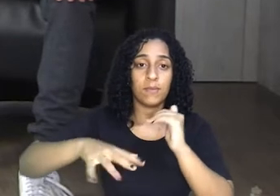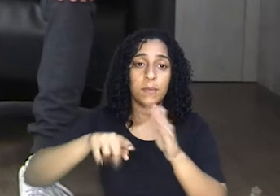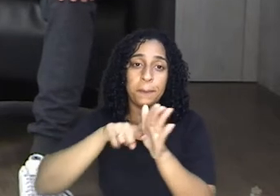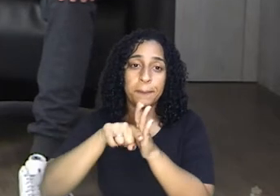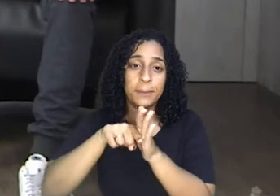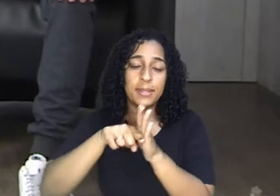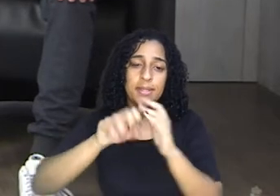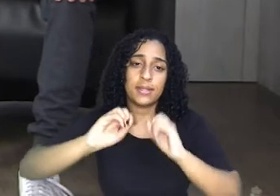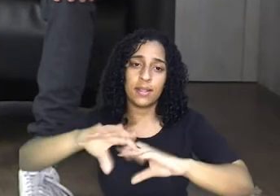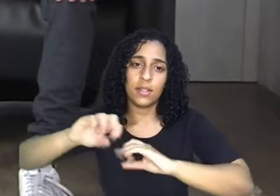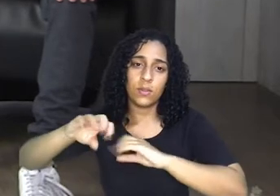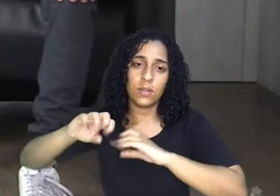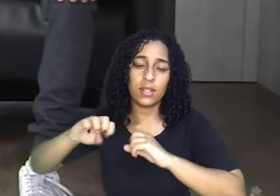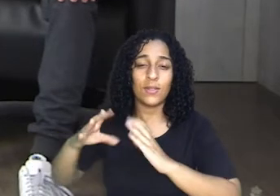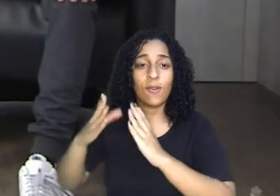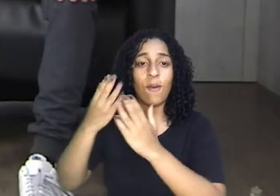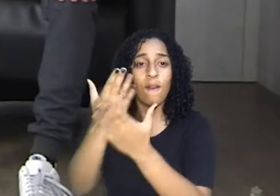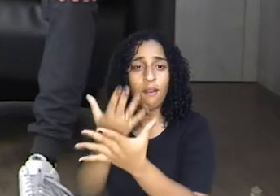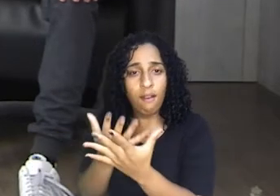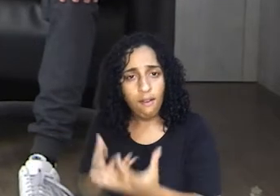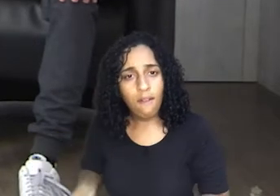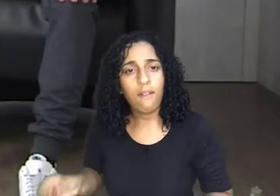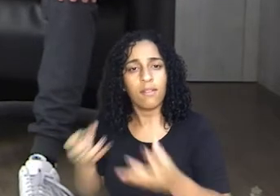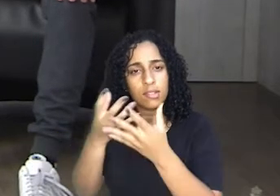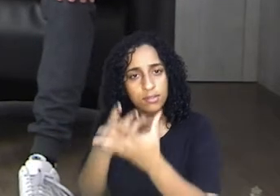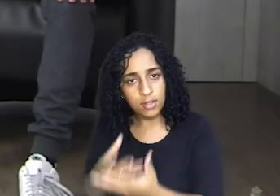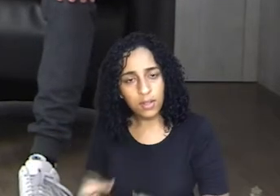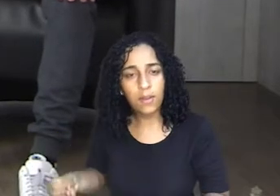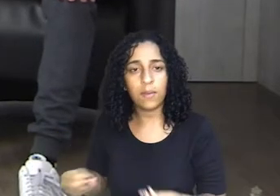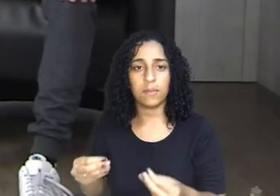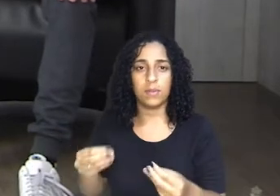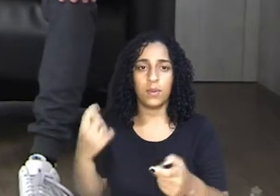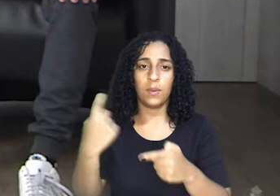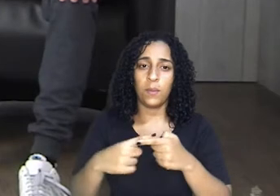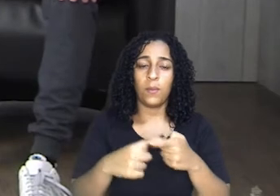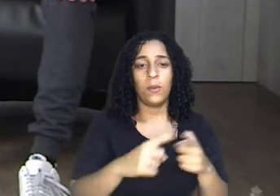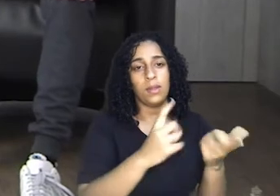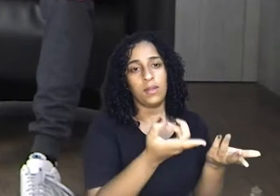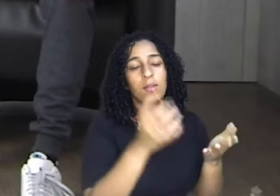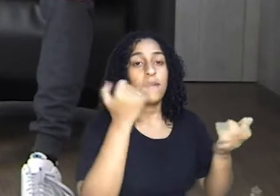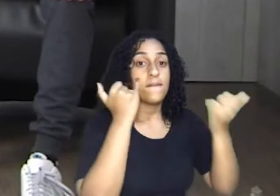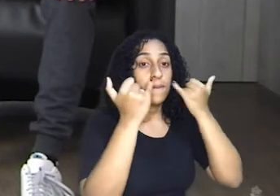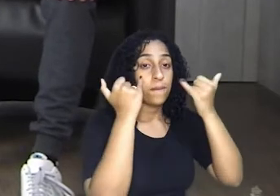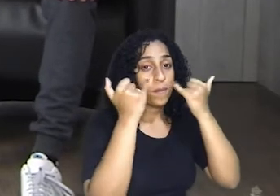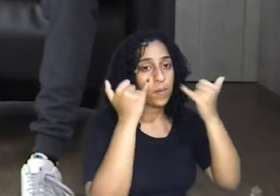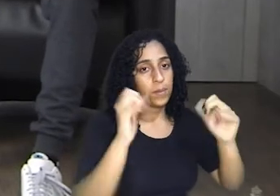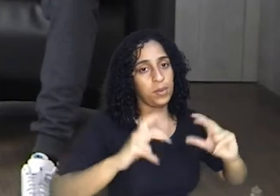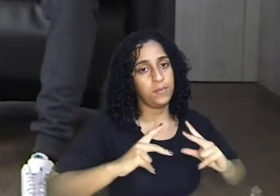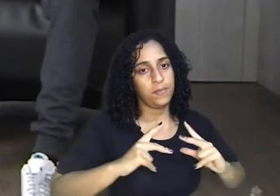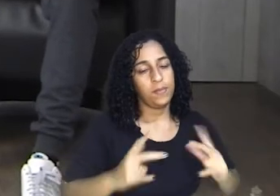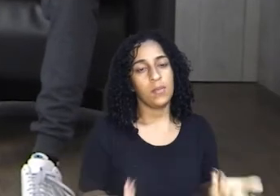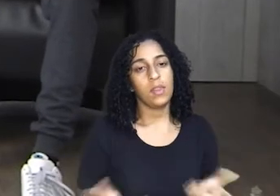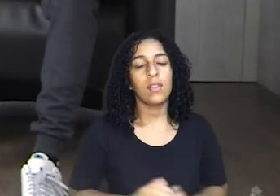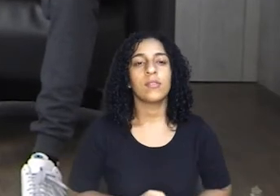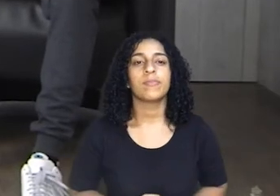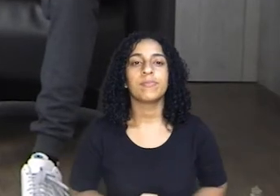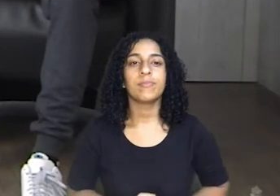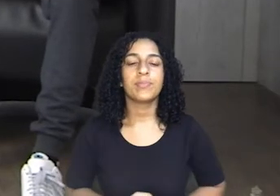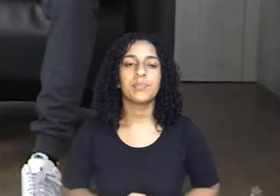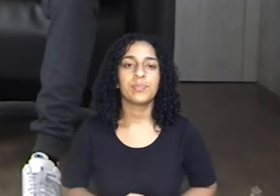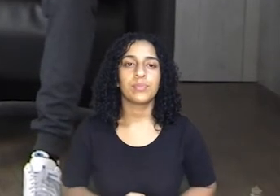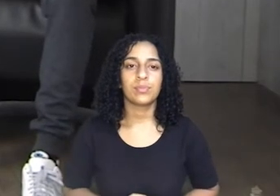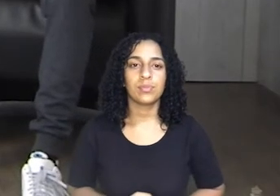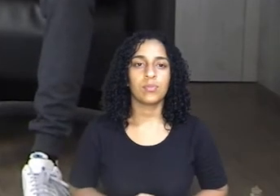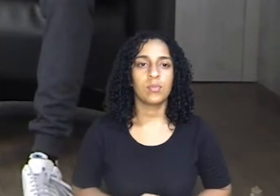área da Educação vai sendo me nada né Por esse colonialismo aí novo chamado o colonialismo de dados e esse esse